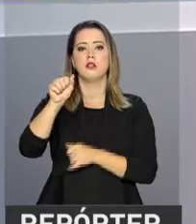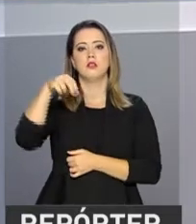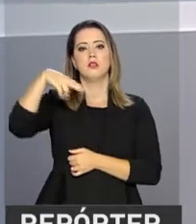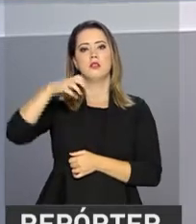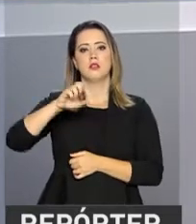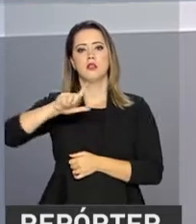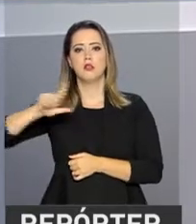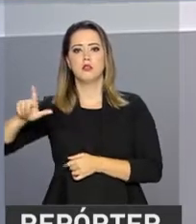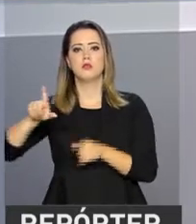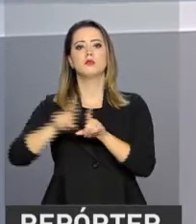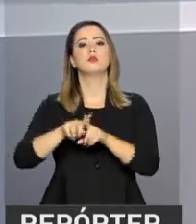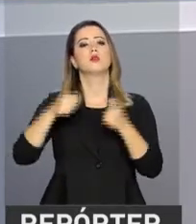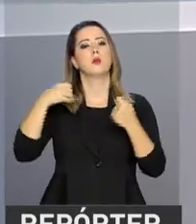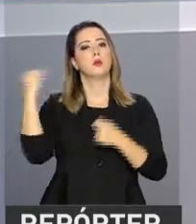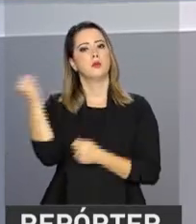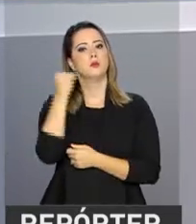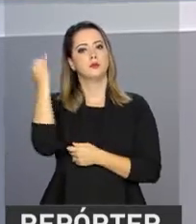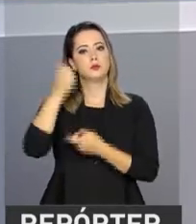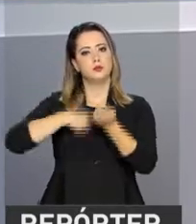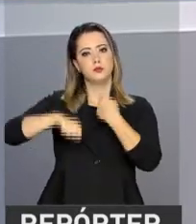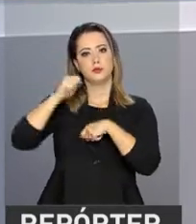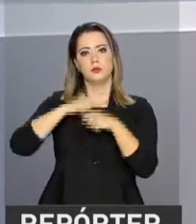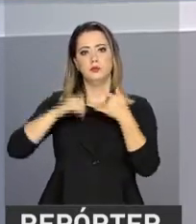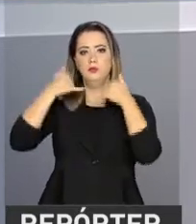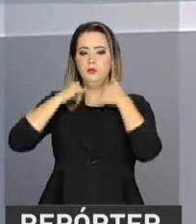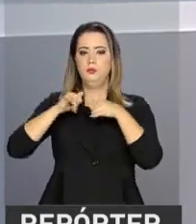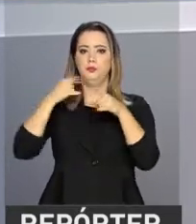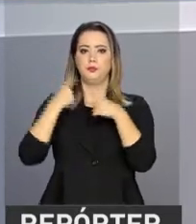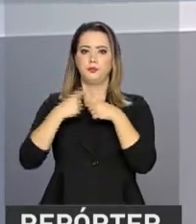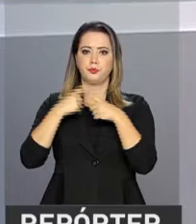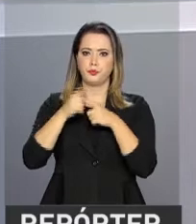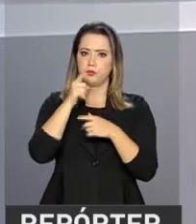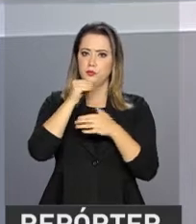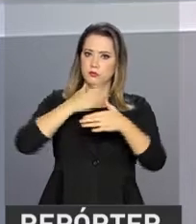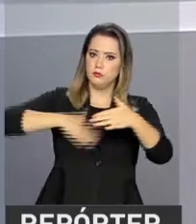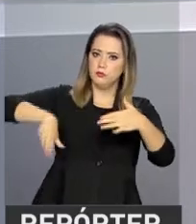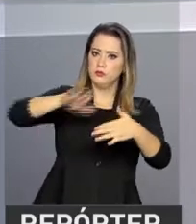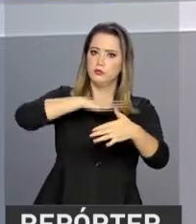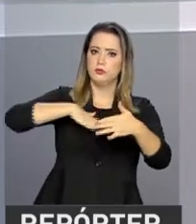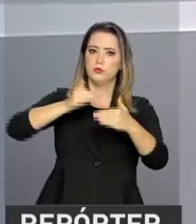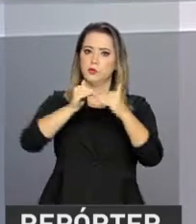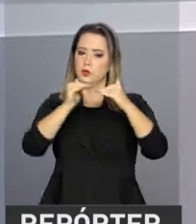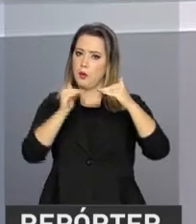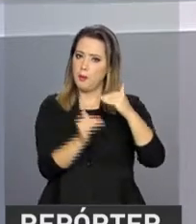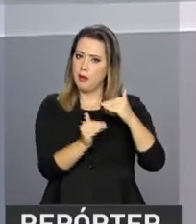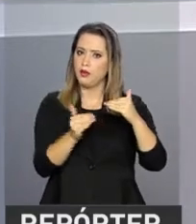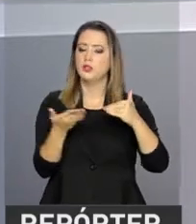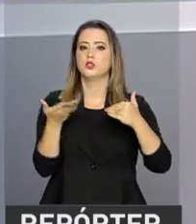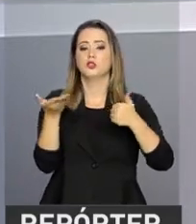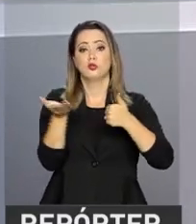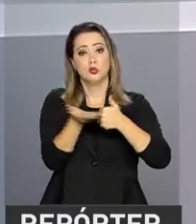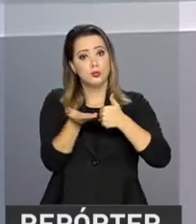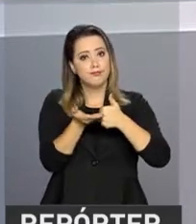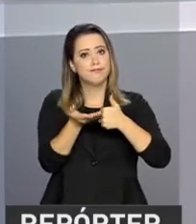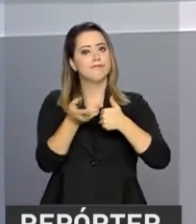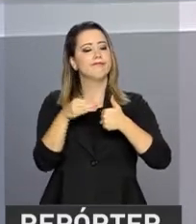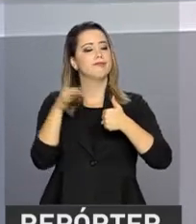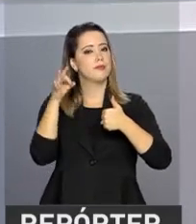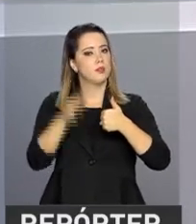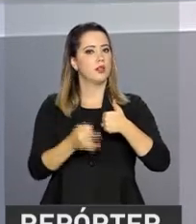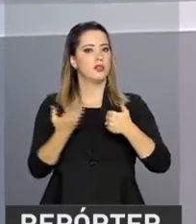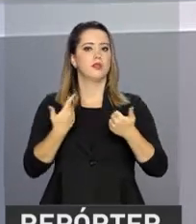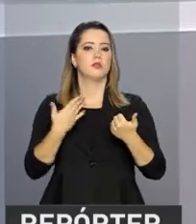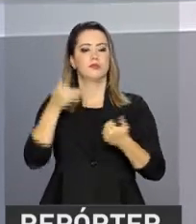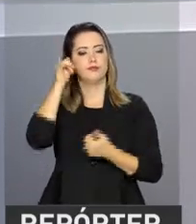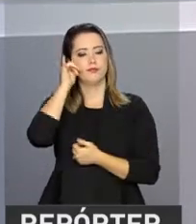consumidores sobre a importância de economizar energia já que os reservatórios de água do país estão abaixo do nível ideal a meta é combater